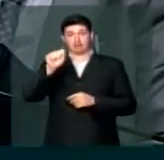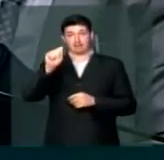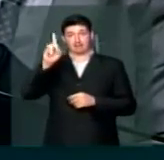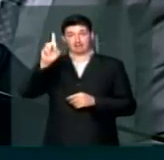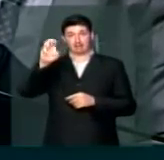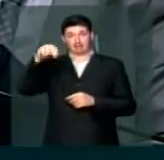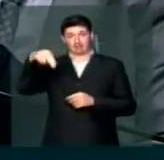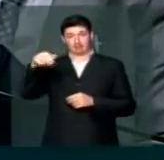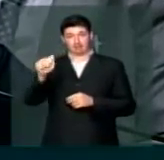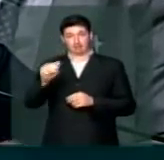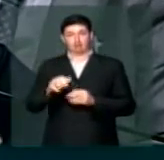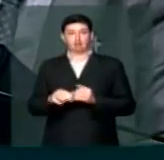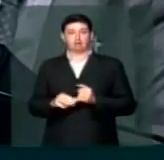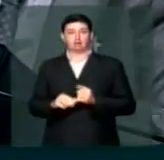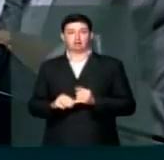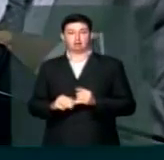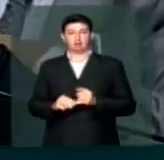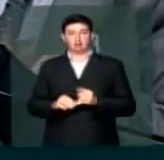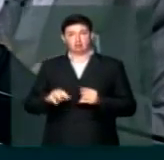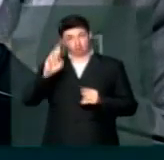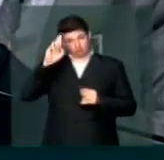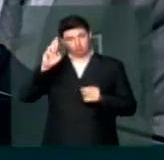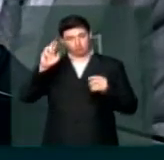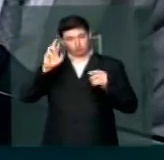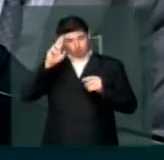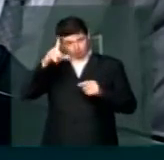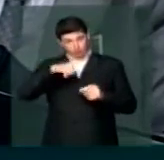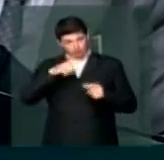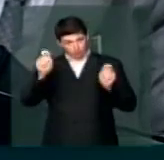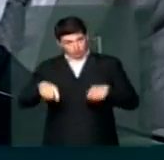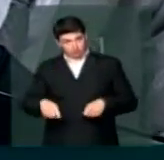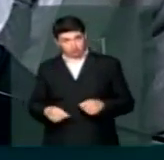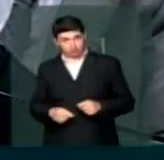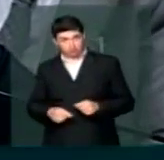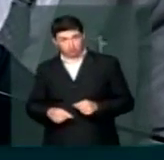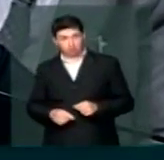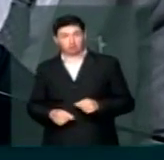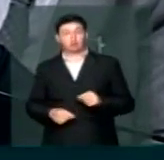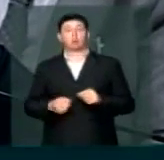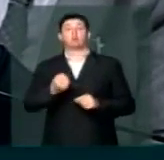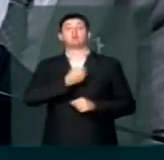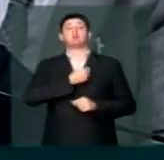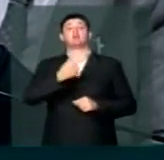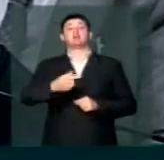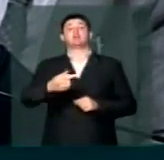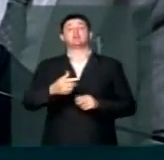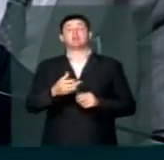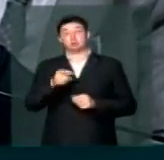pelo Conselho de Administração. Certamente o senhor tem. Sim. O que diz o item 7